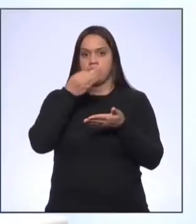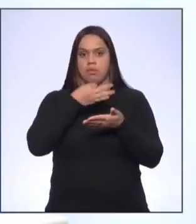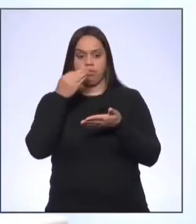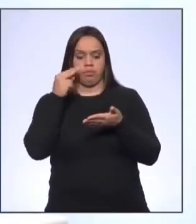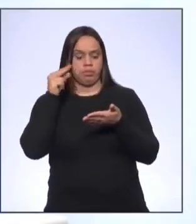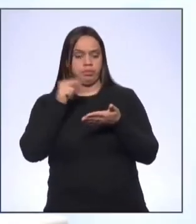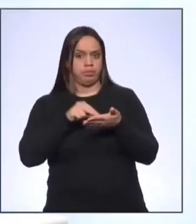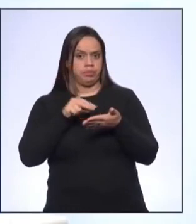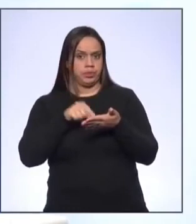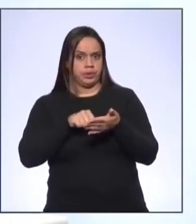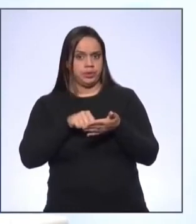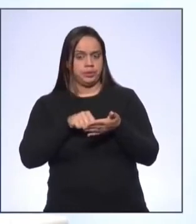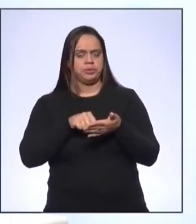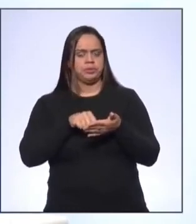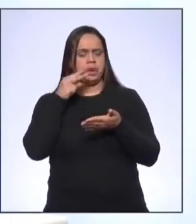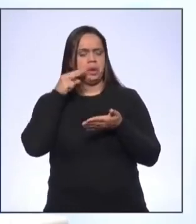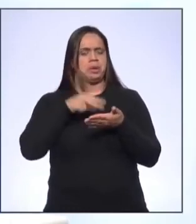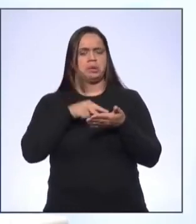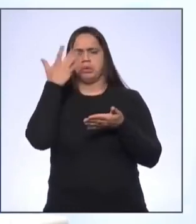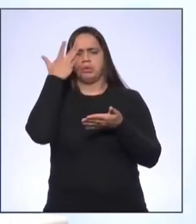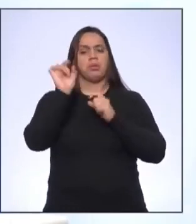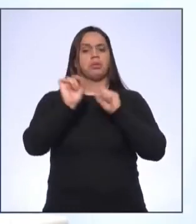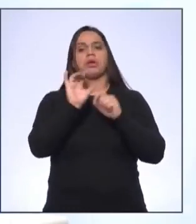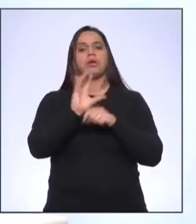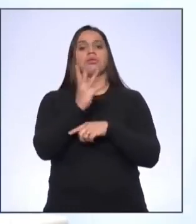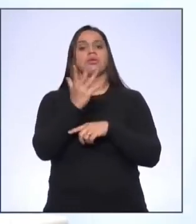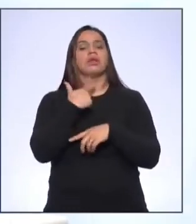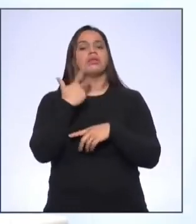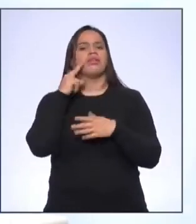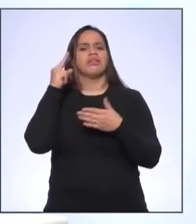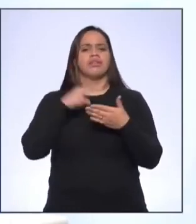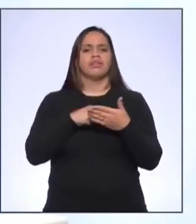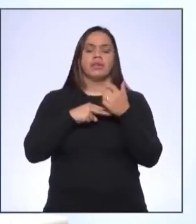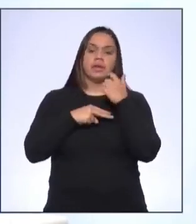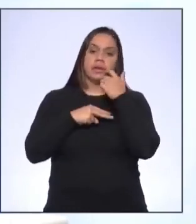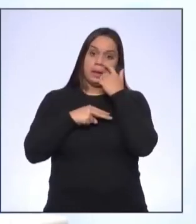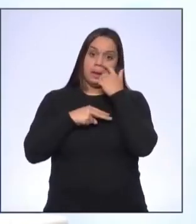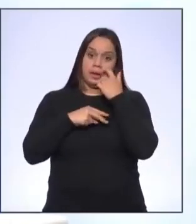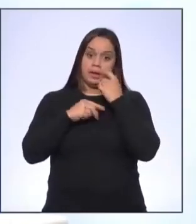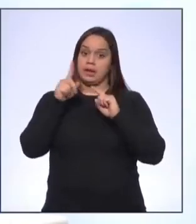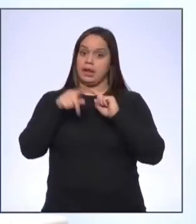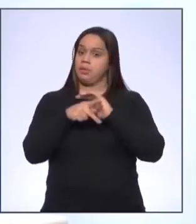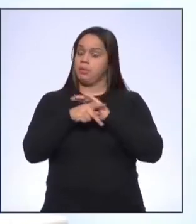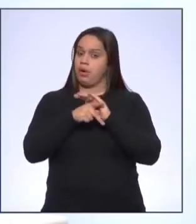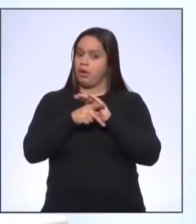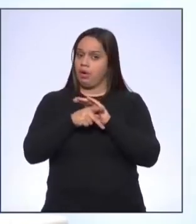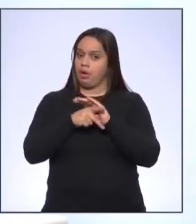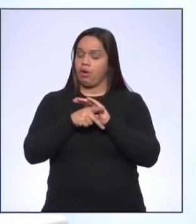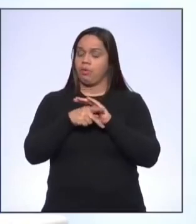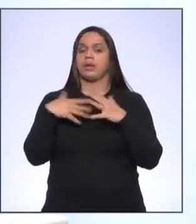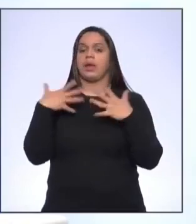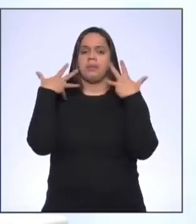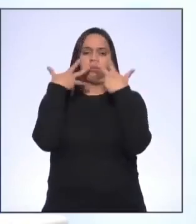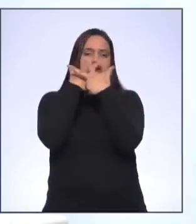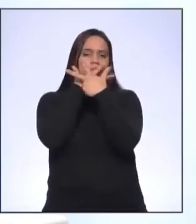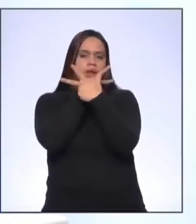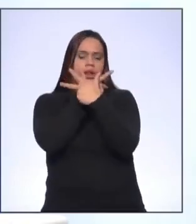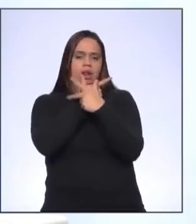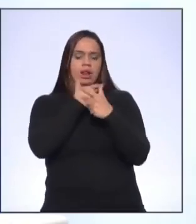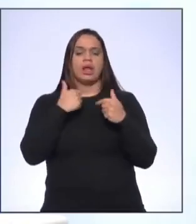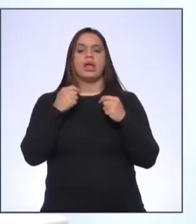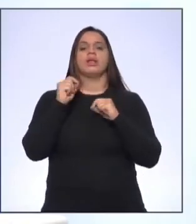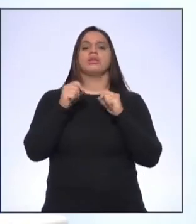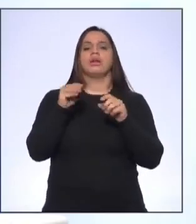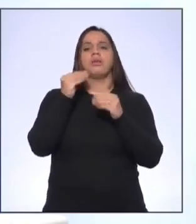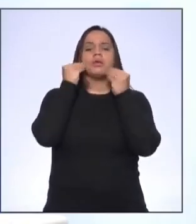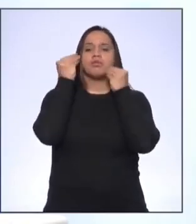não saber do que se trata, né? E aí, neste caso, ele vai falar o quê? De mundo da beleza, de cosméticos e de